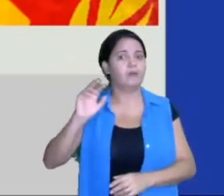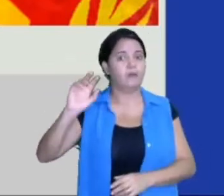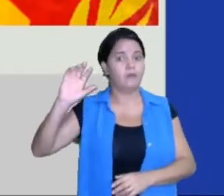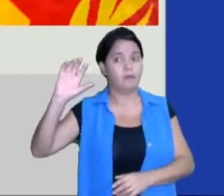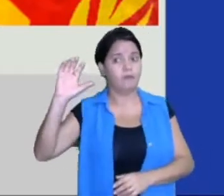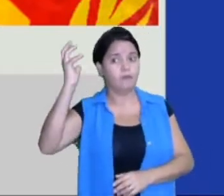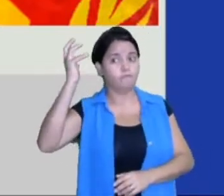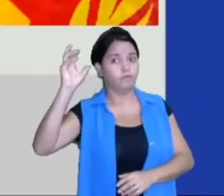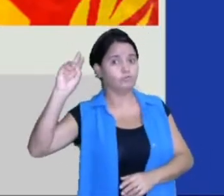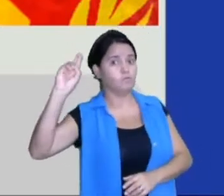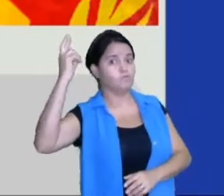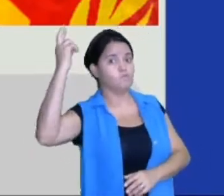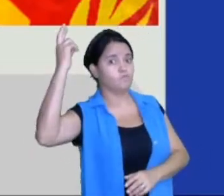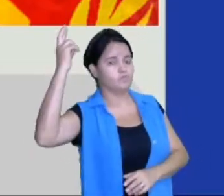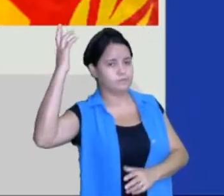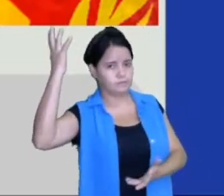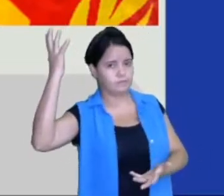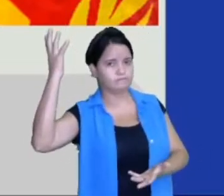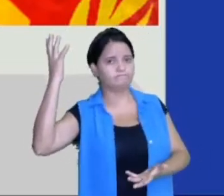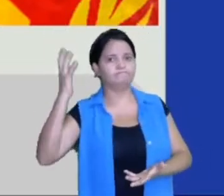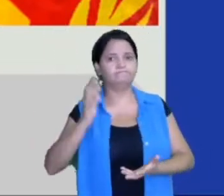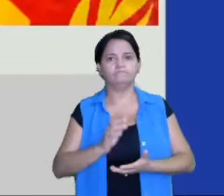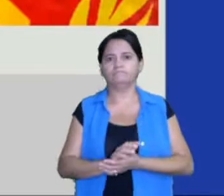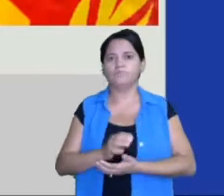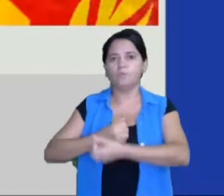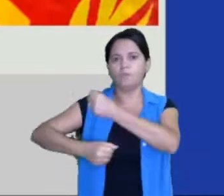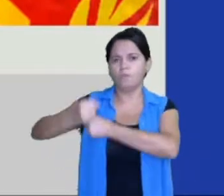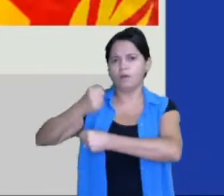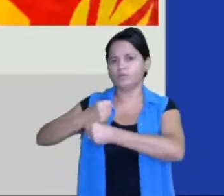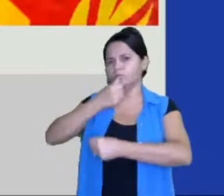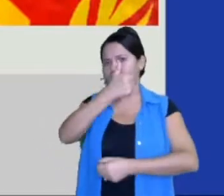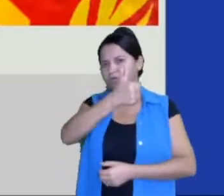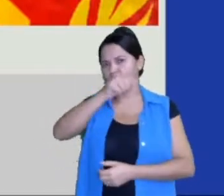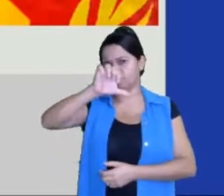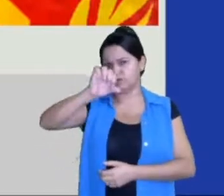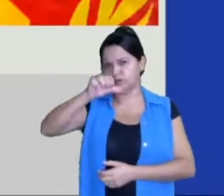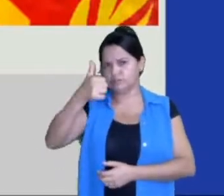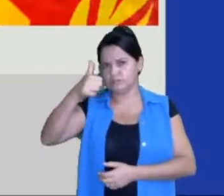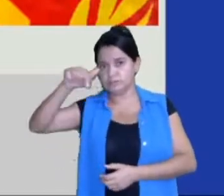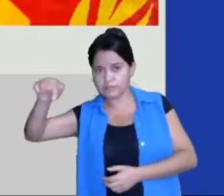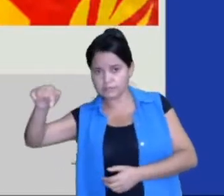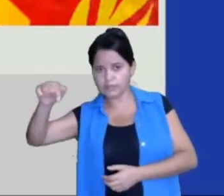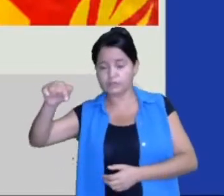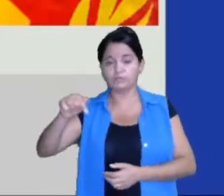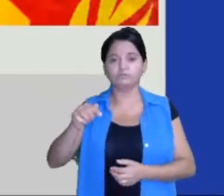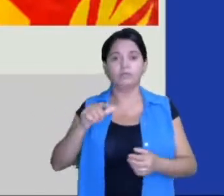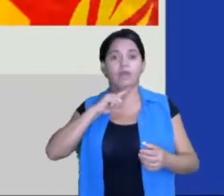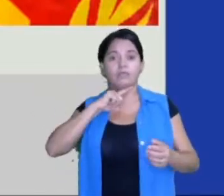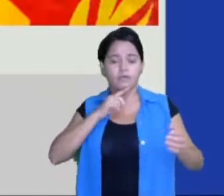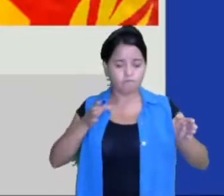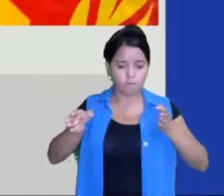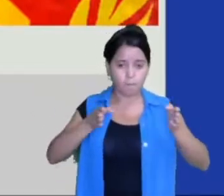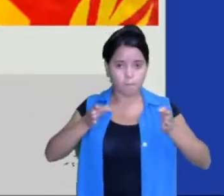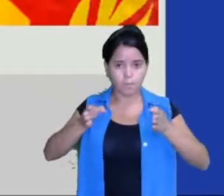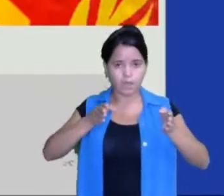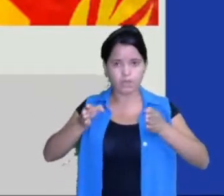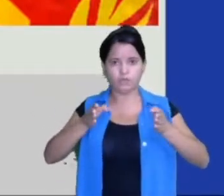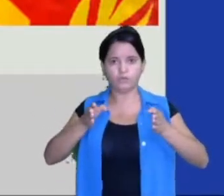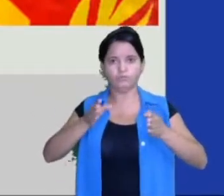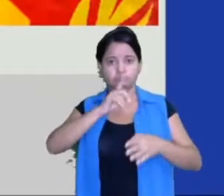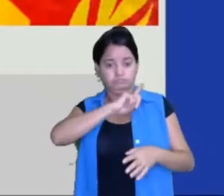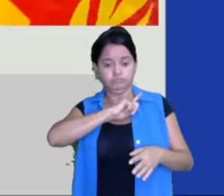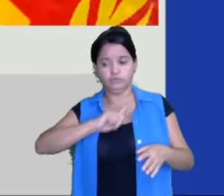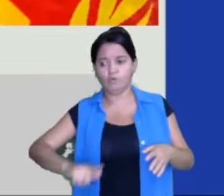Russa. Aconteceu em 1917, em um período em que o governo do czar, né,